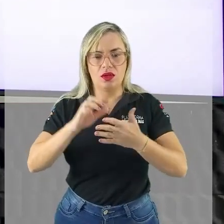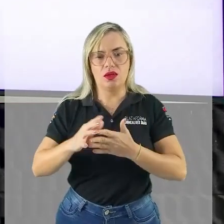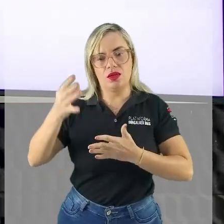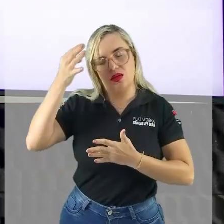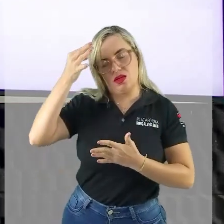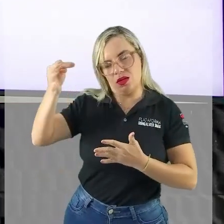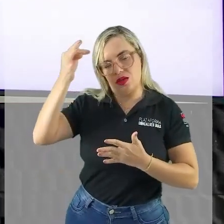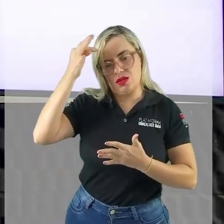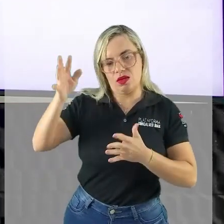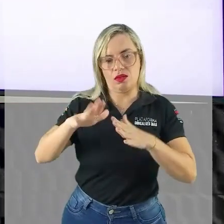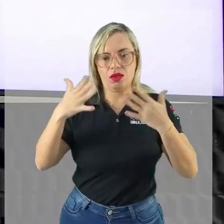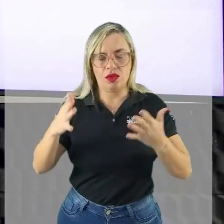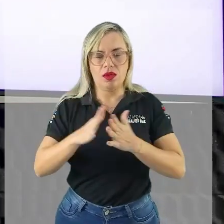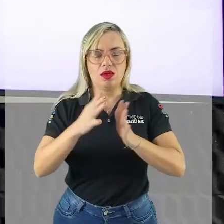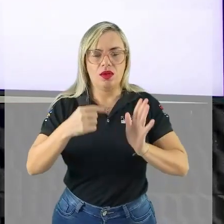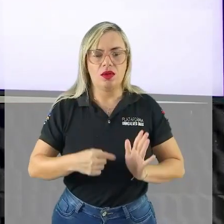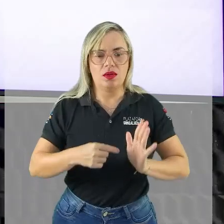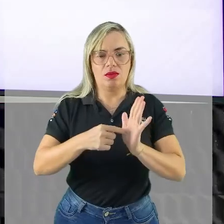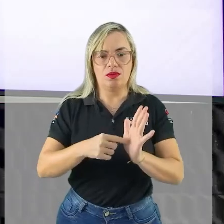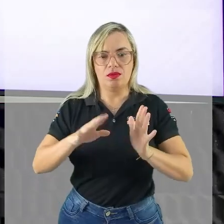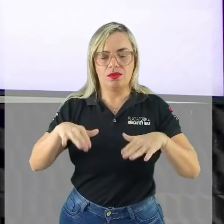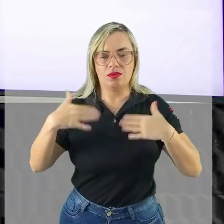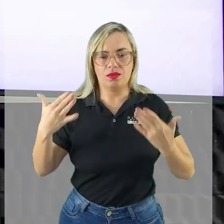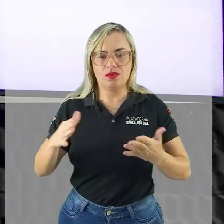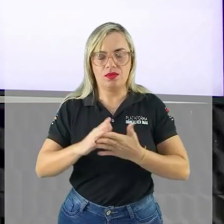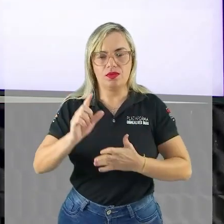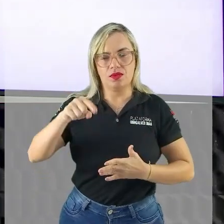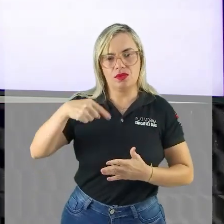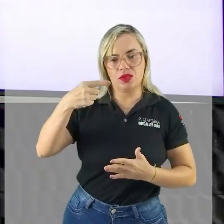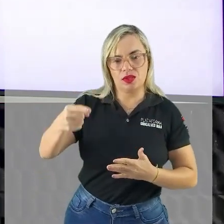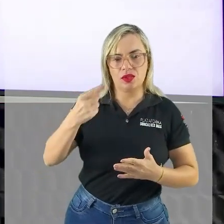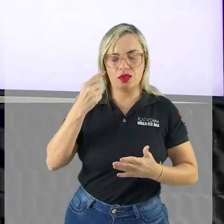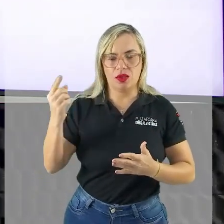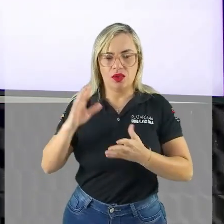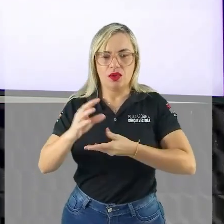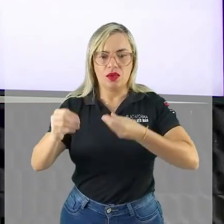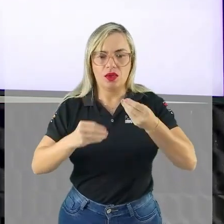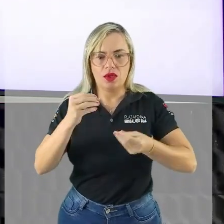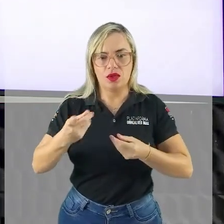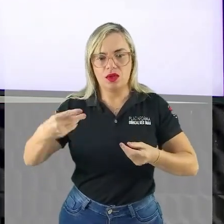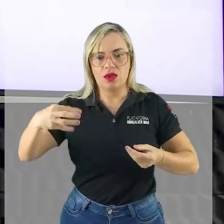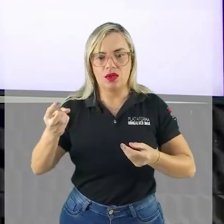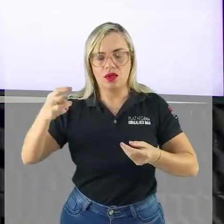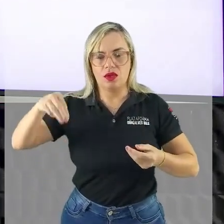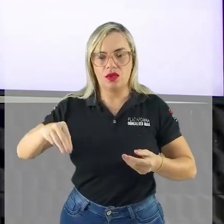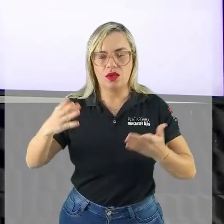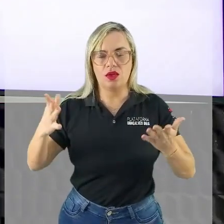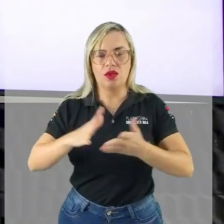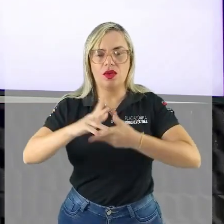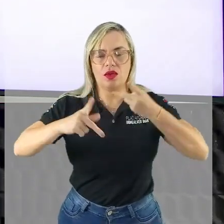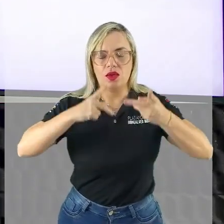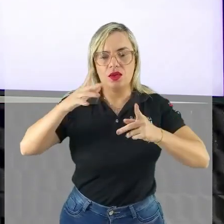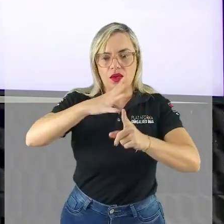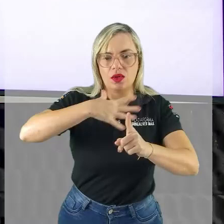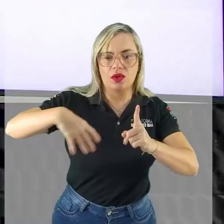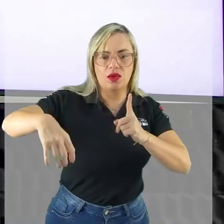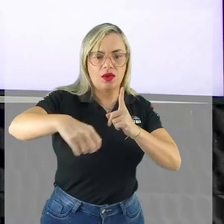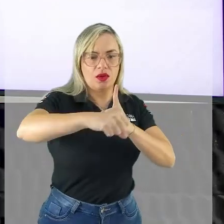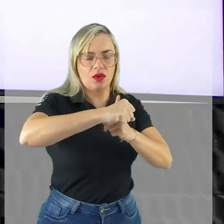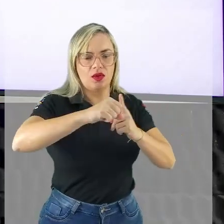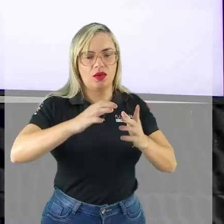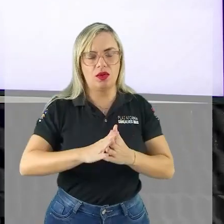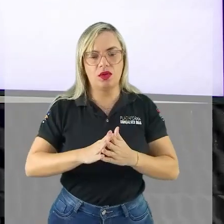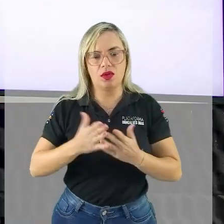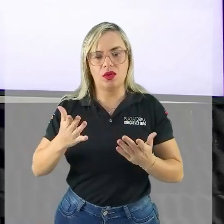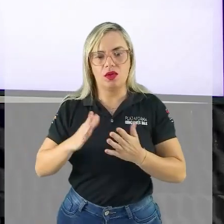teoria, tá bom? Então, assim, outras questões, como Durkheim, né, em que ele fala que a sociedade é como um grande